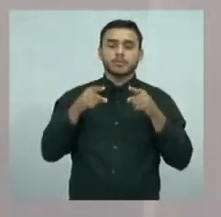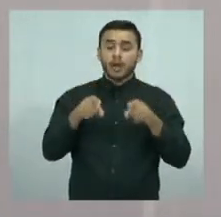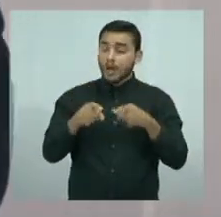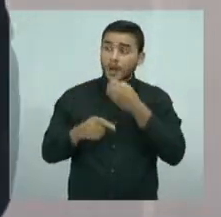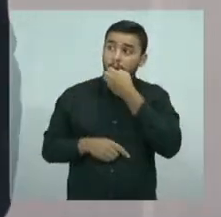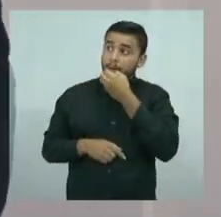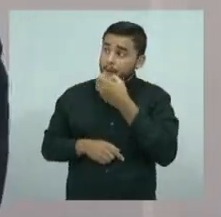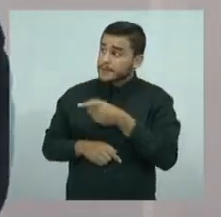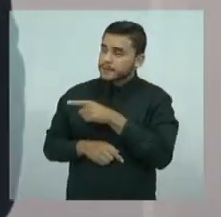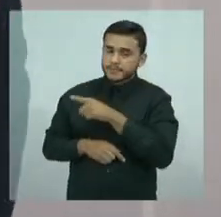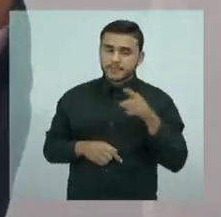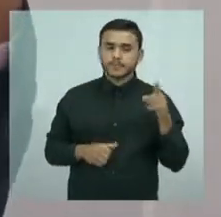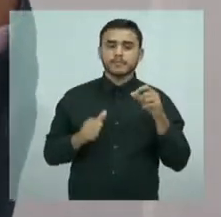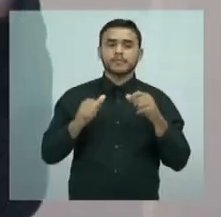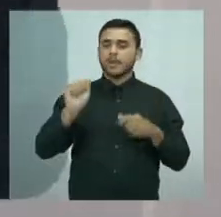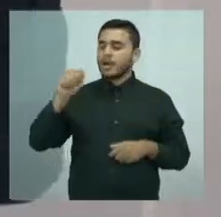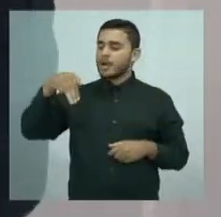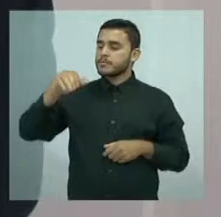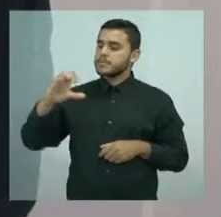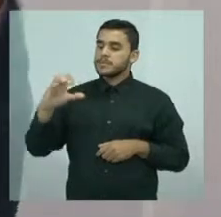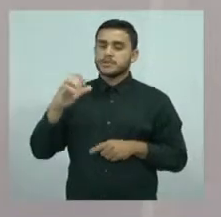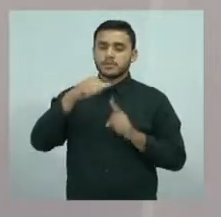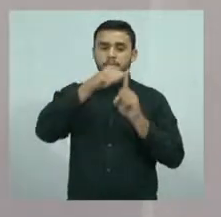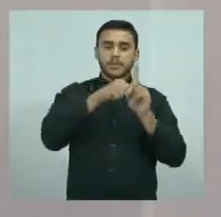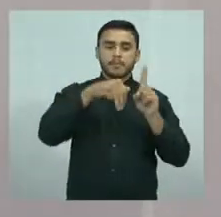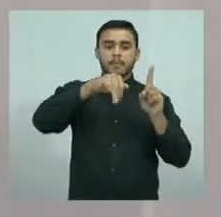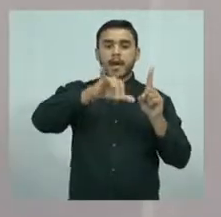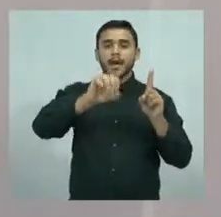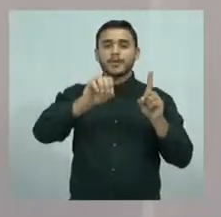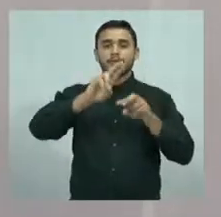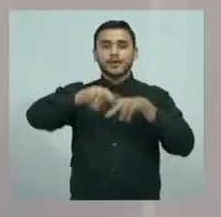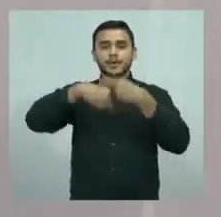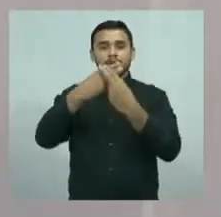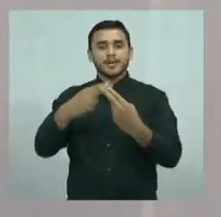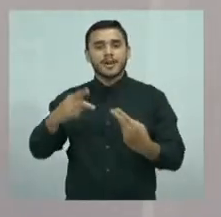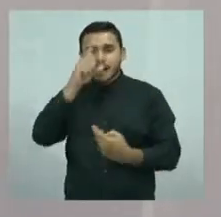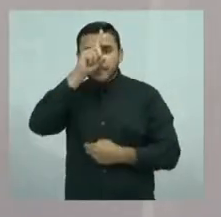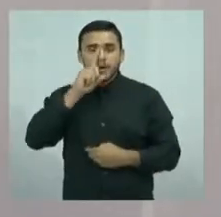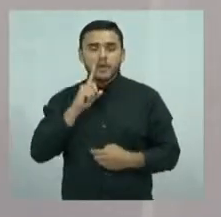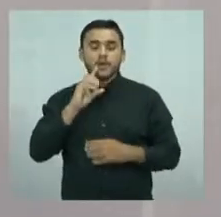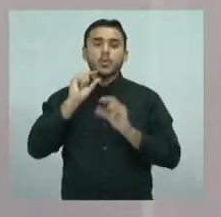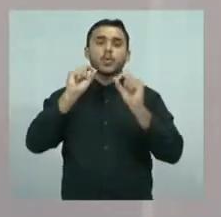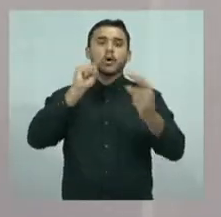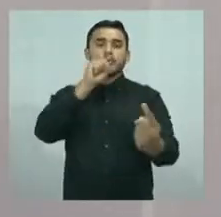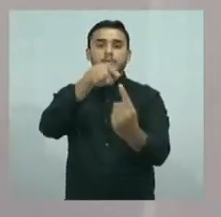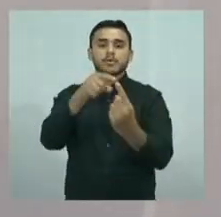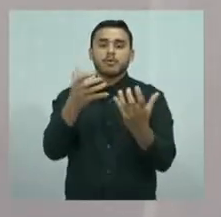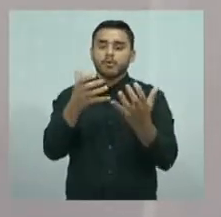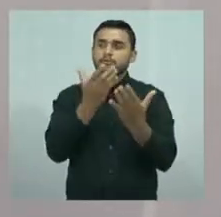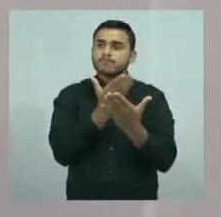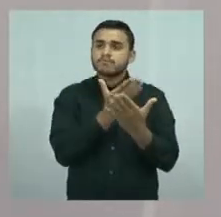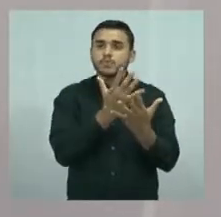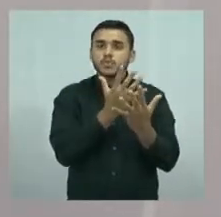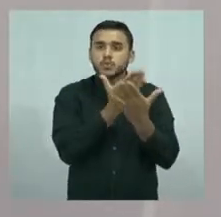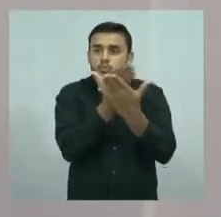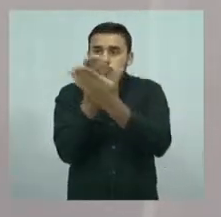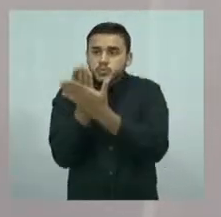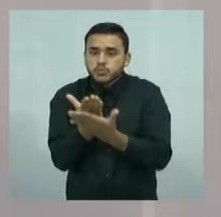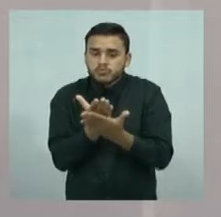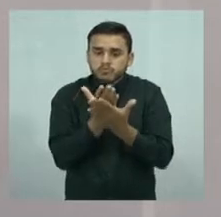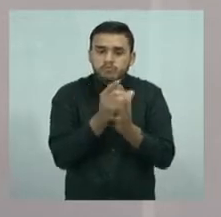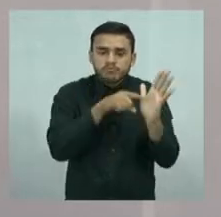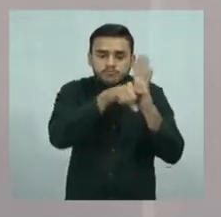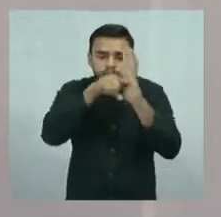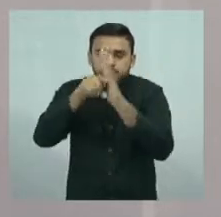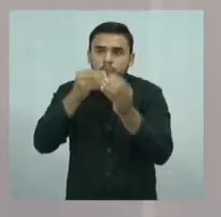trânsito, que há um requerimento nosso no começo de fevereiro que propôs a AMC fazer um estudo dirigido para